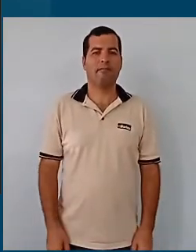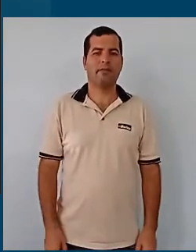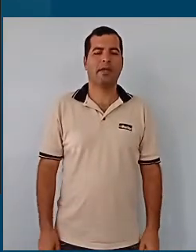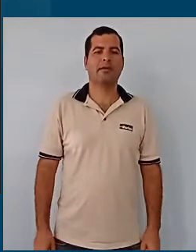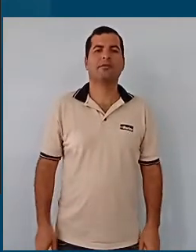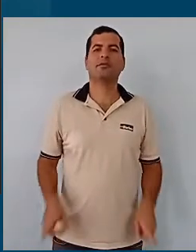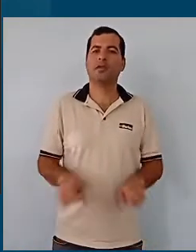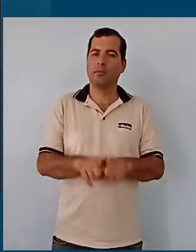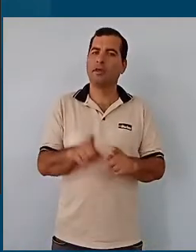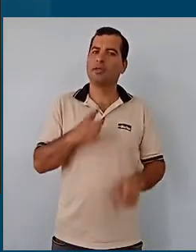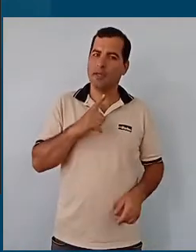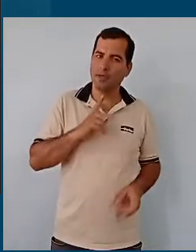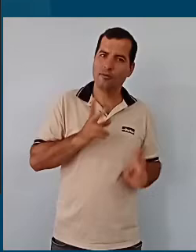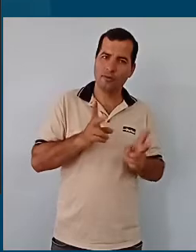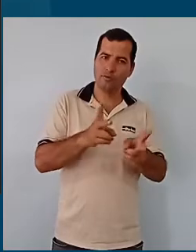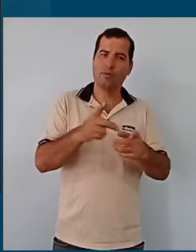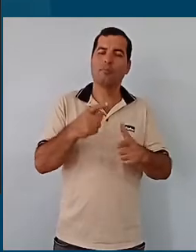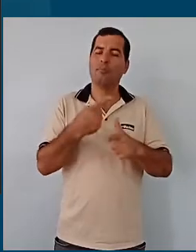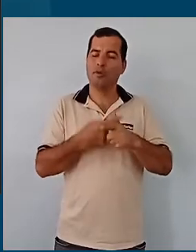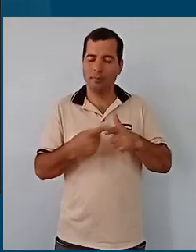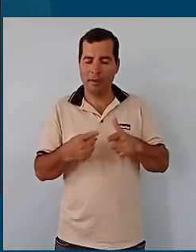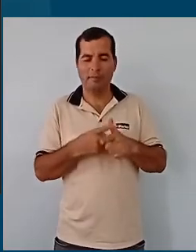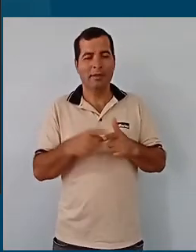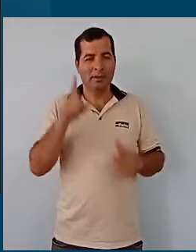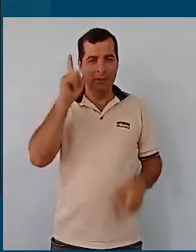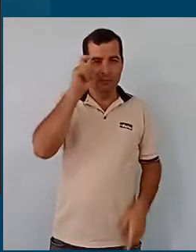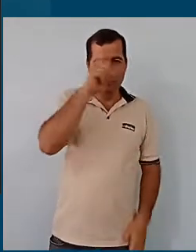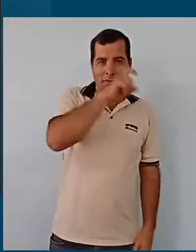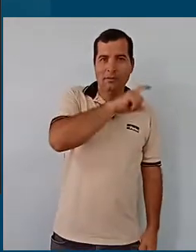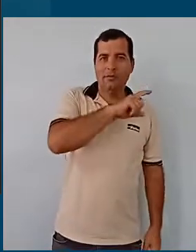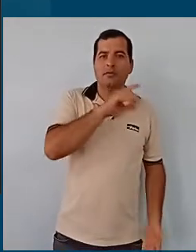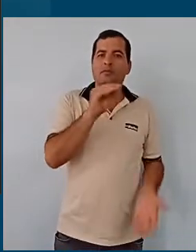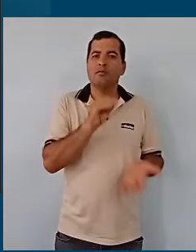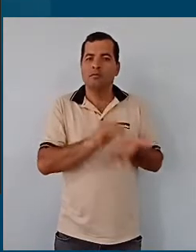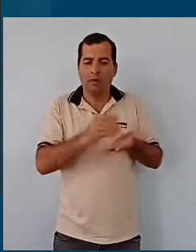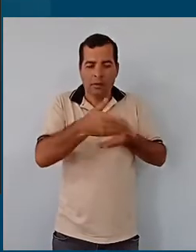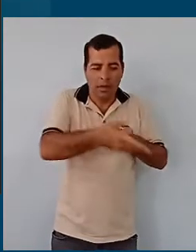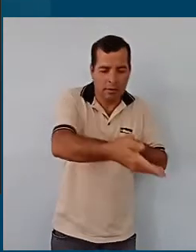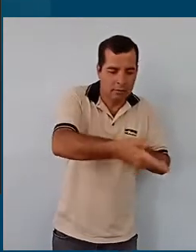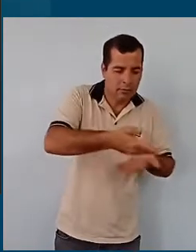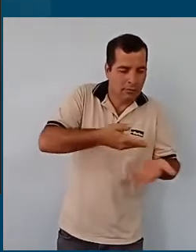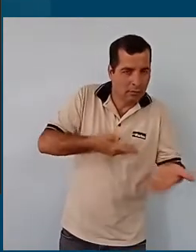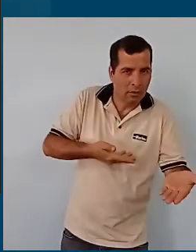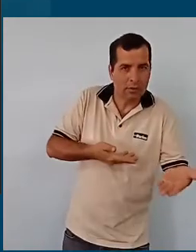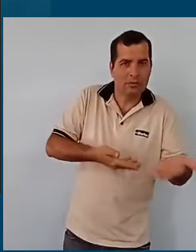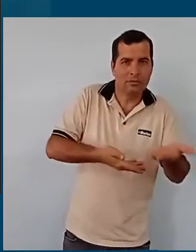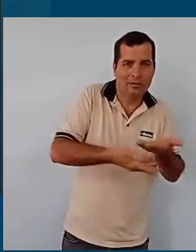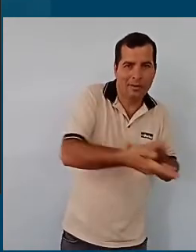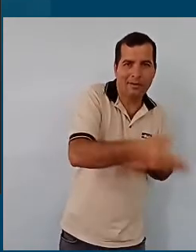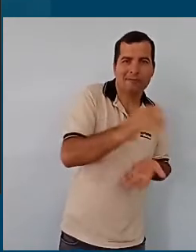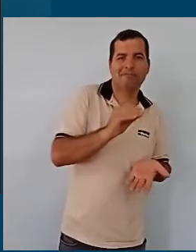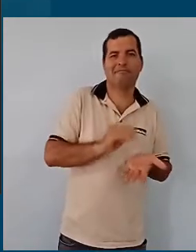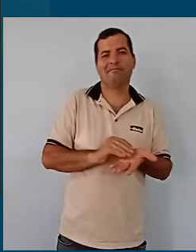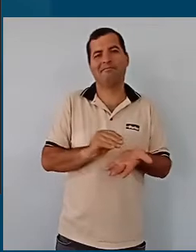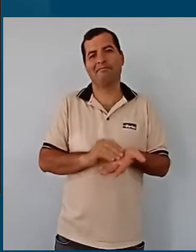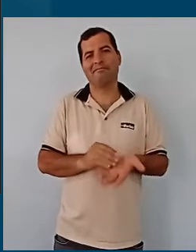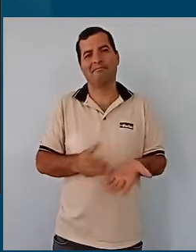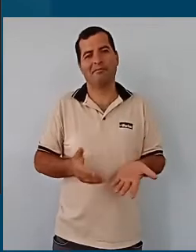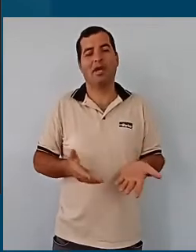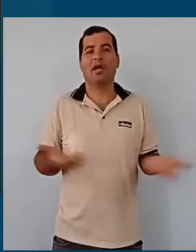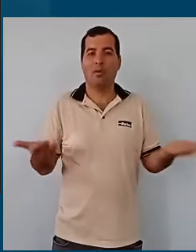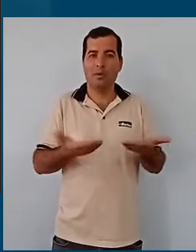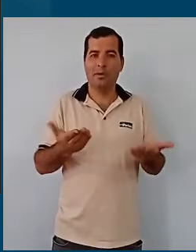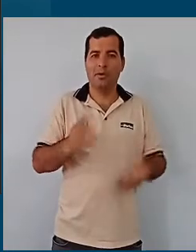haja problemas de relação, né, ou às vezes até uma falta de relação. E o grande esforço que Hortolândia